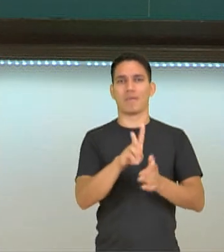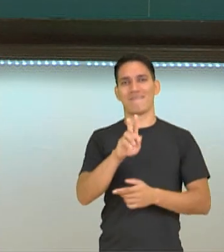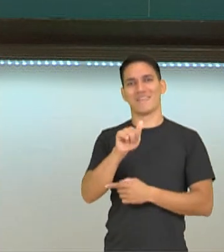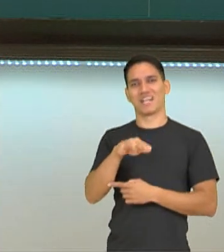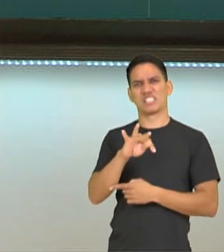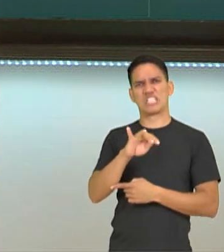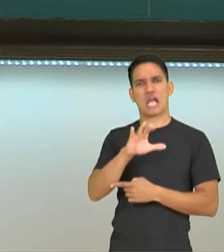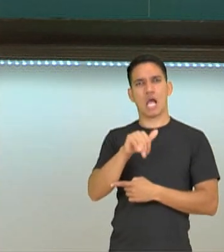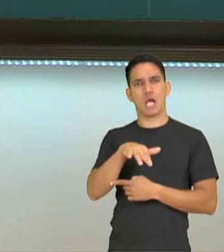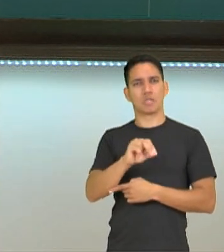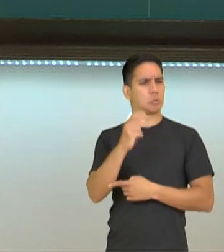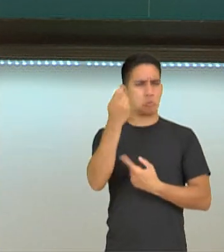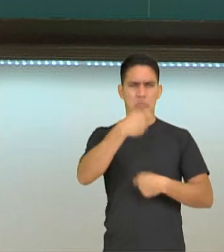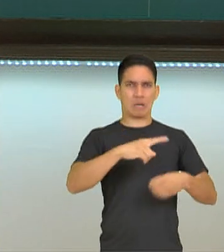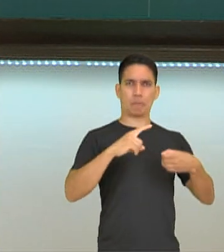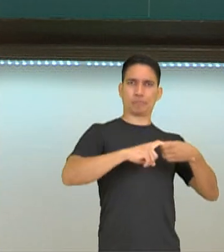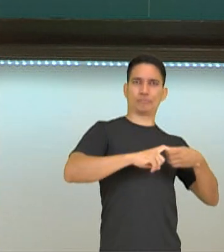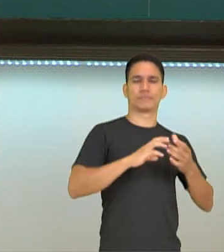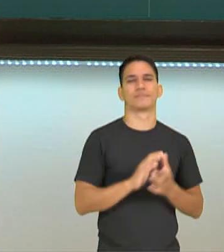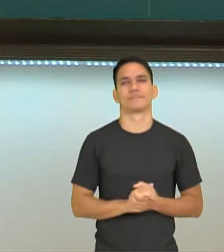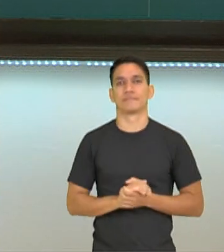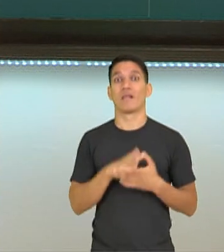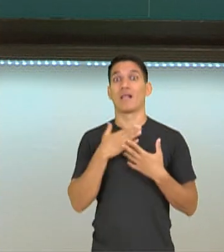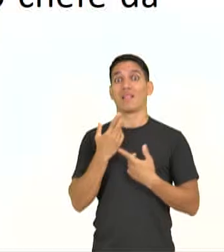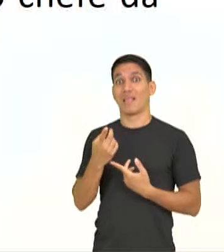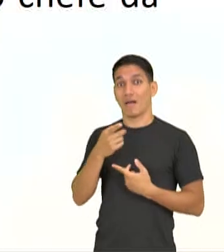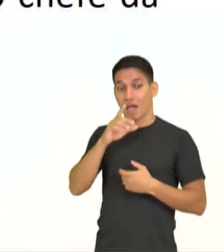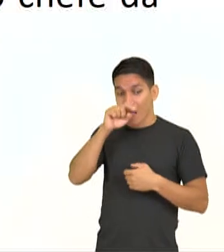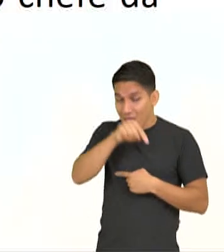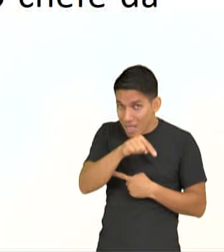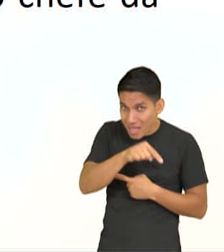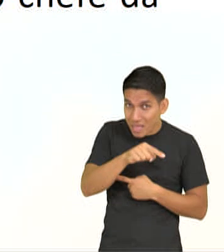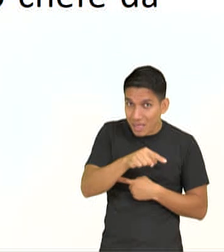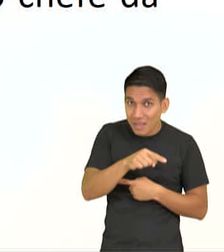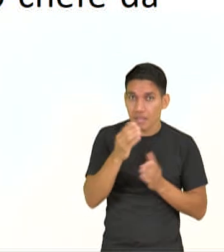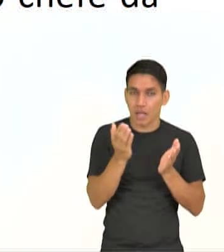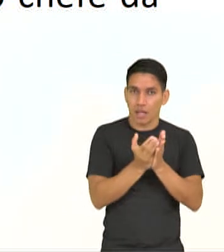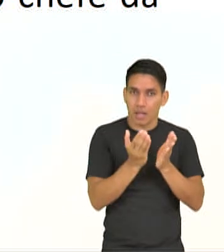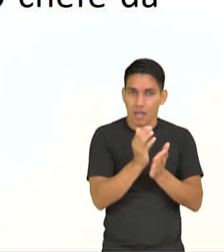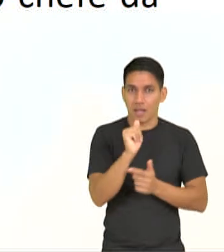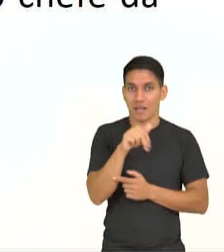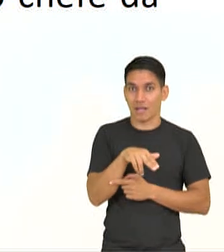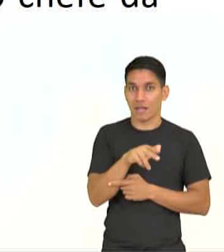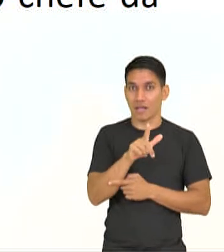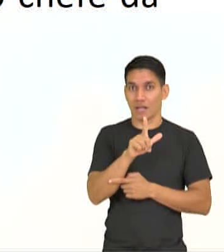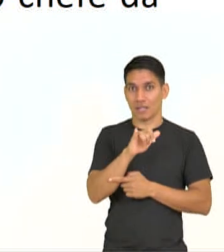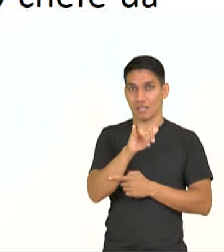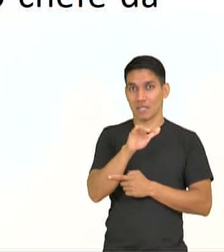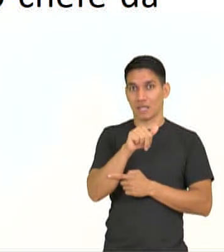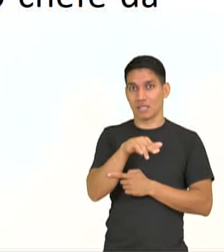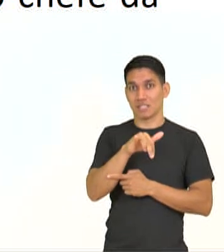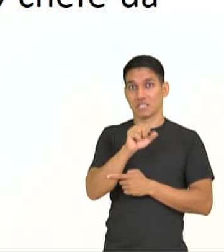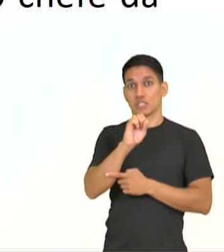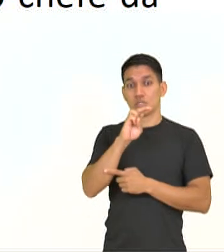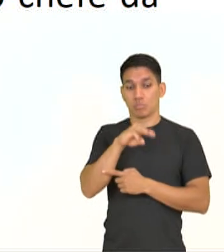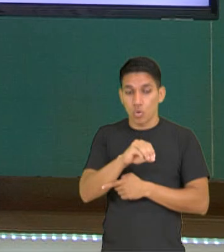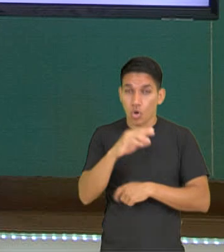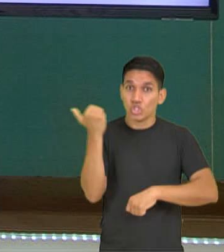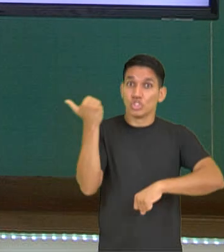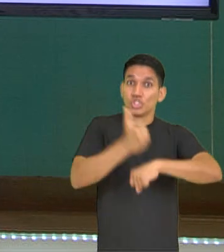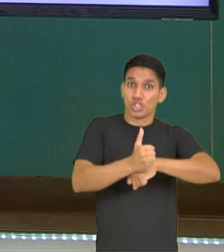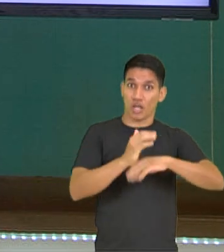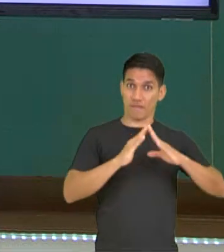Veja só, esse anglicanismo, ele pregava que o chefe da igreja deveria ser o chefe do